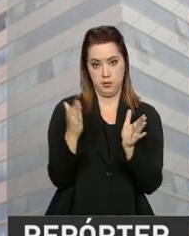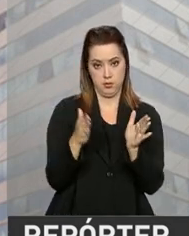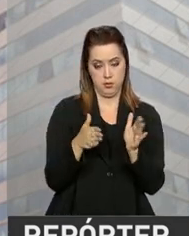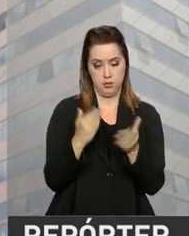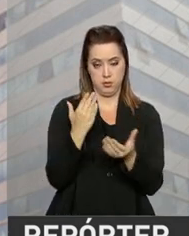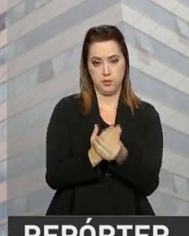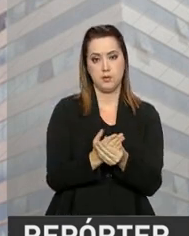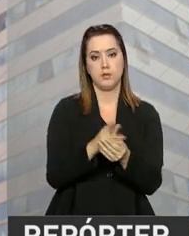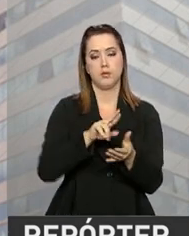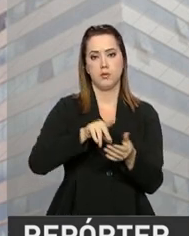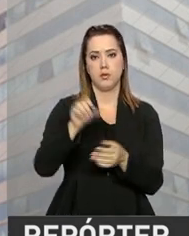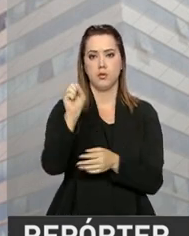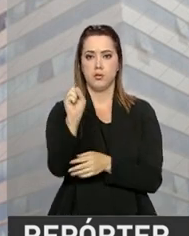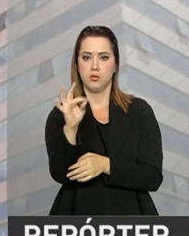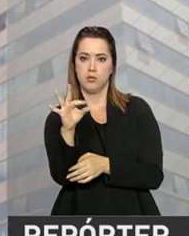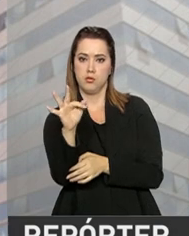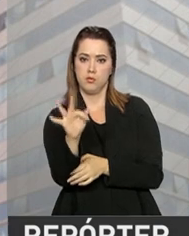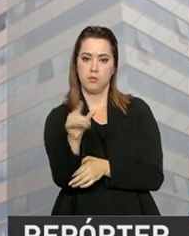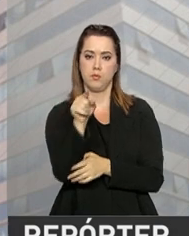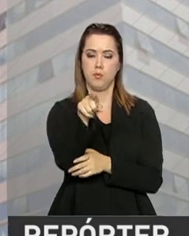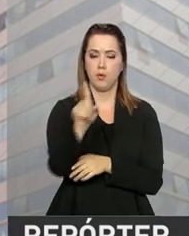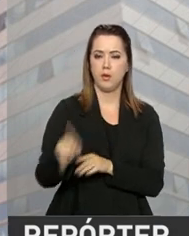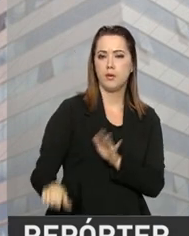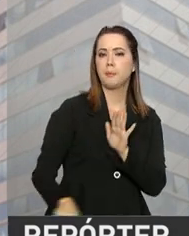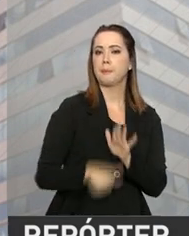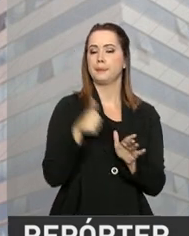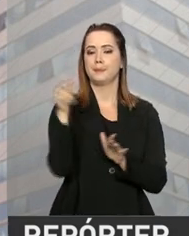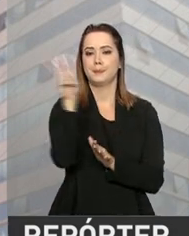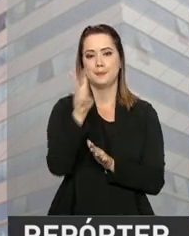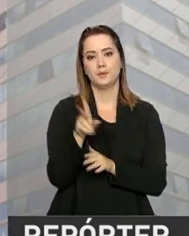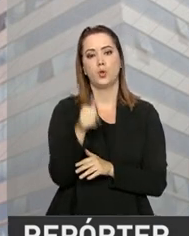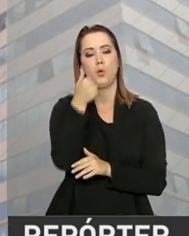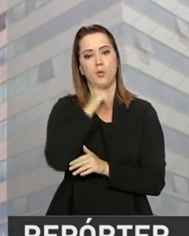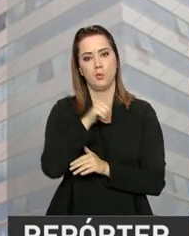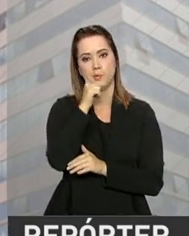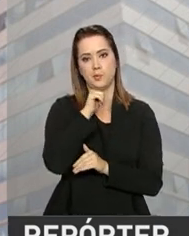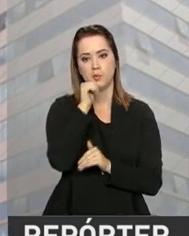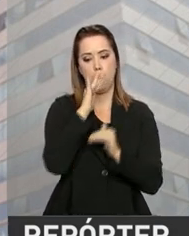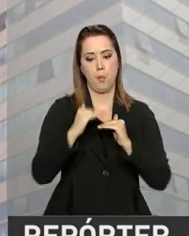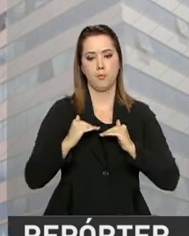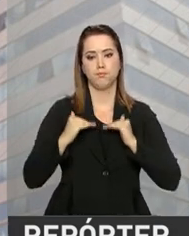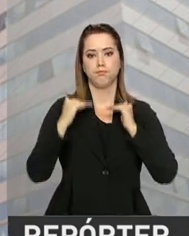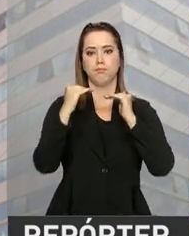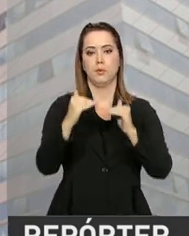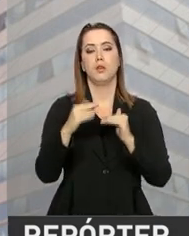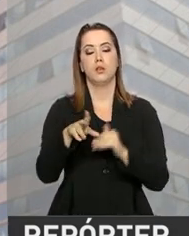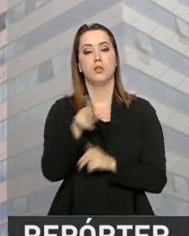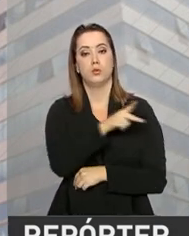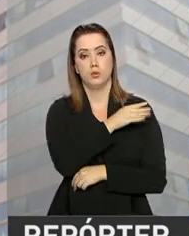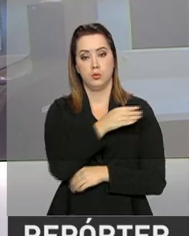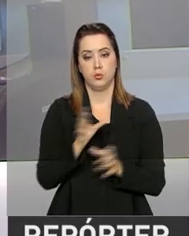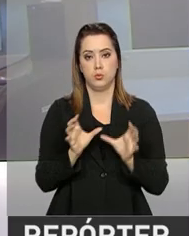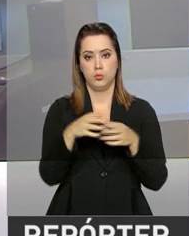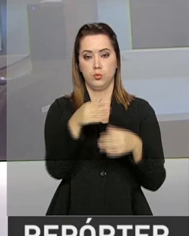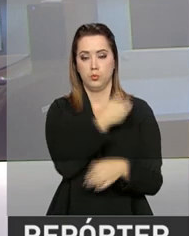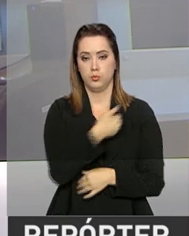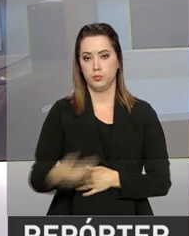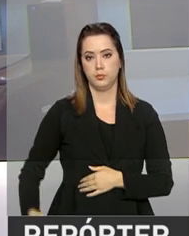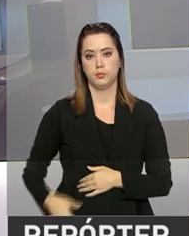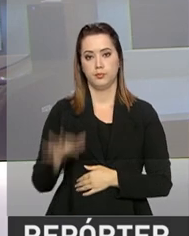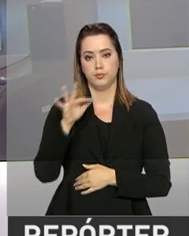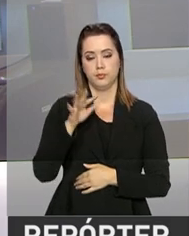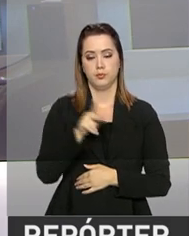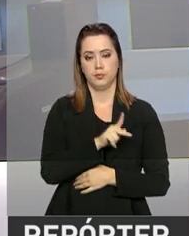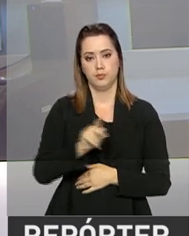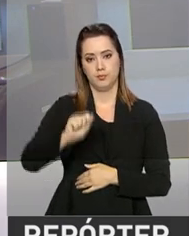Federal. Gleice será a primeira mulher a ocupar cargo no primeiro escalão do governo do presidente Michel Temer.